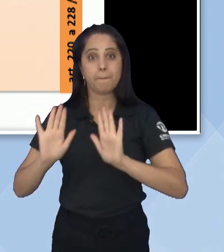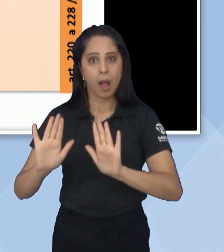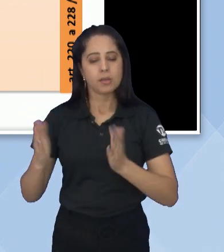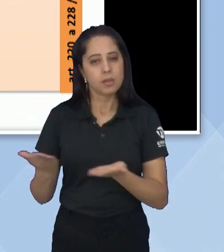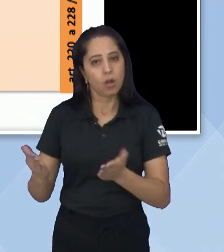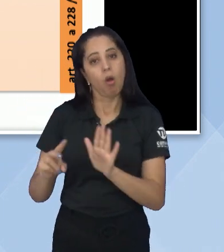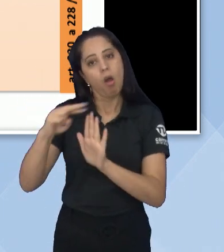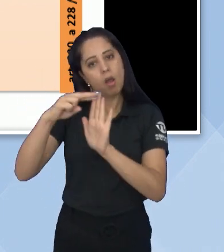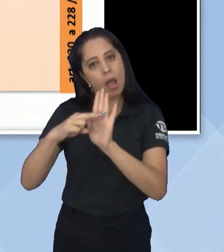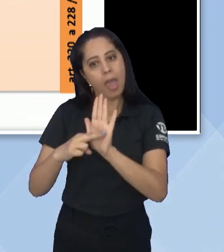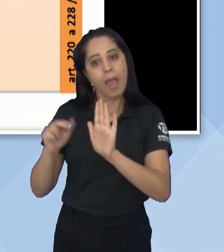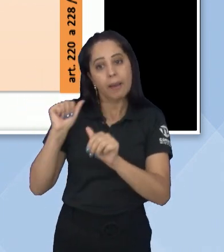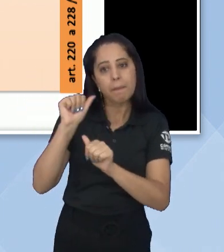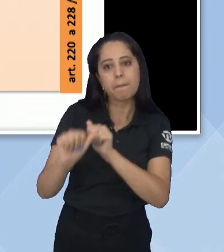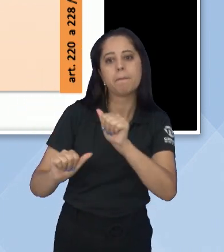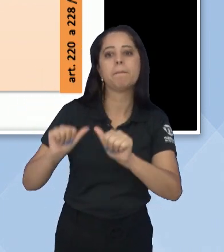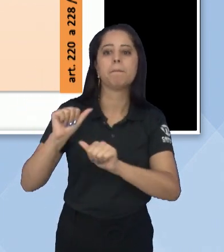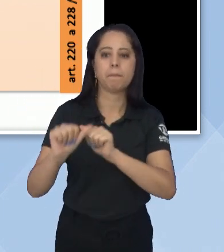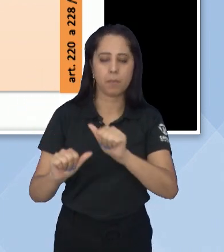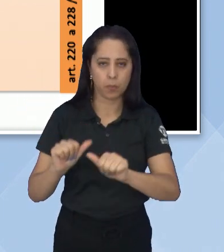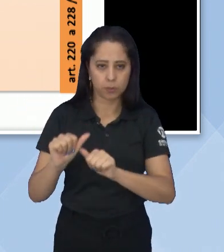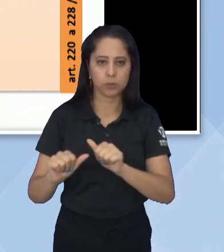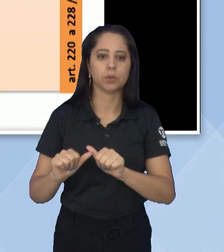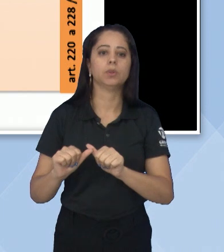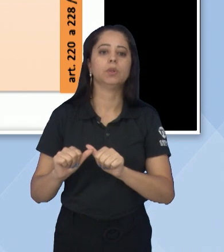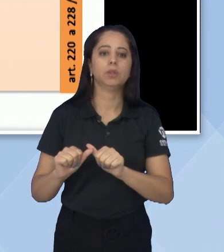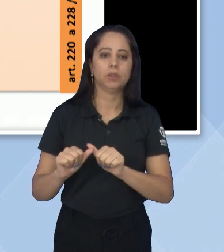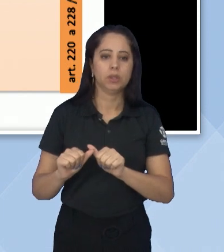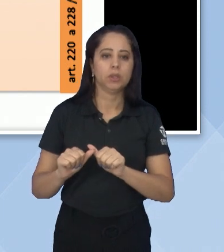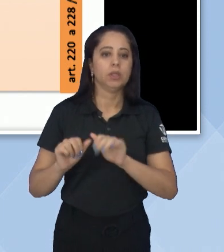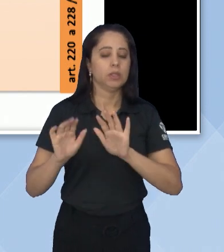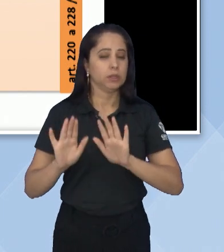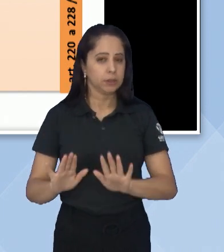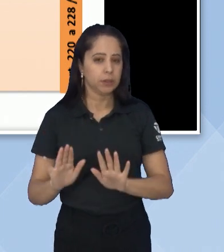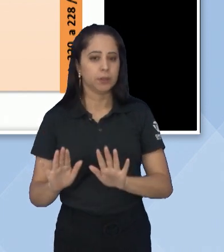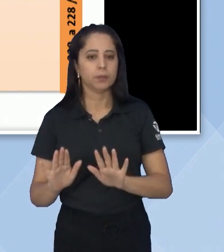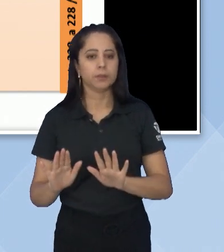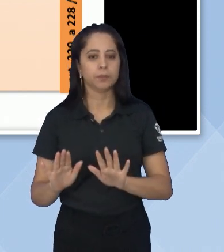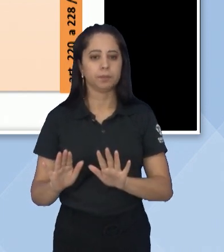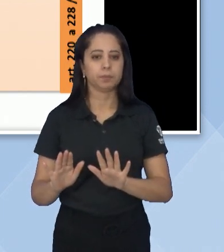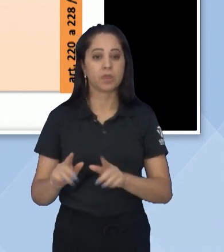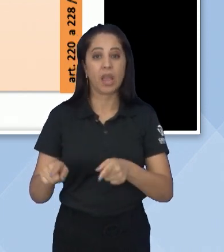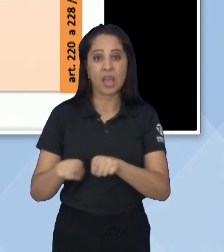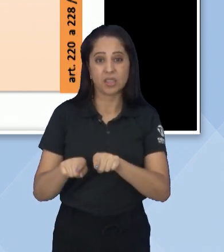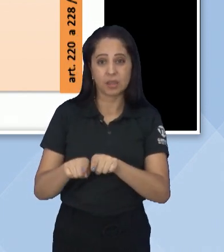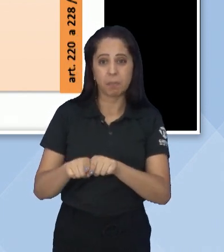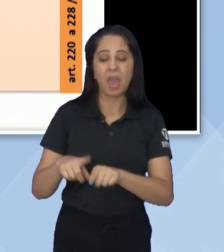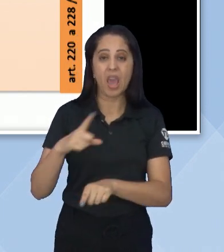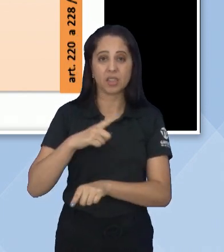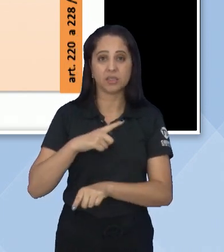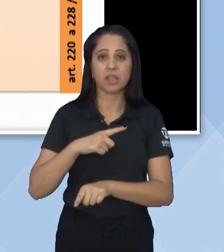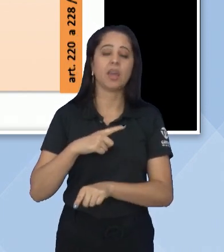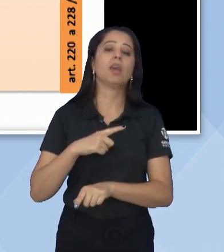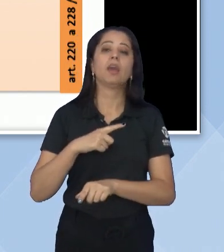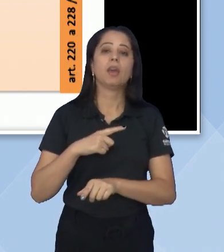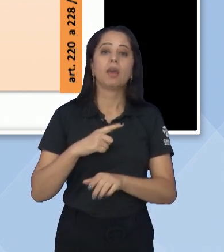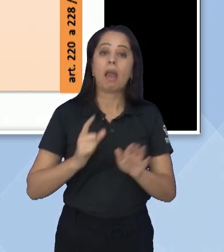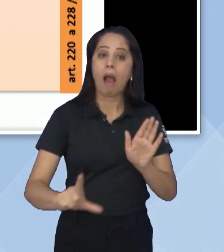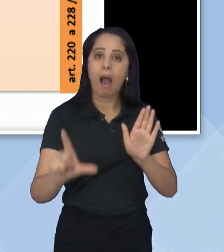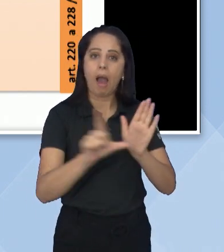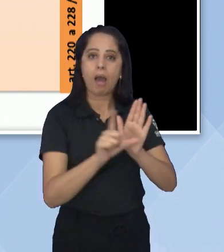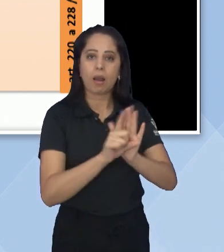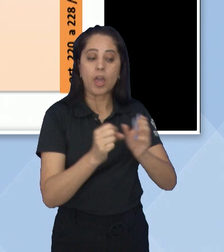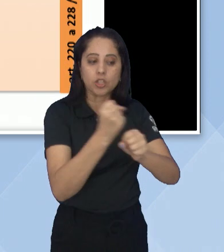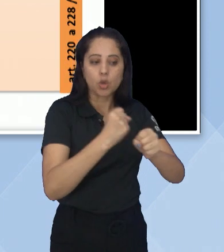o coeficiente Básico como estatuto da cidade sempre apegou iniciamos com a figura do autorganerosa e criamos